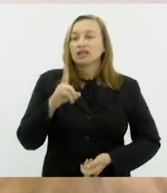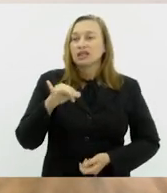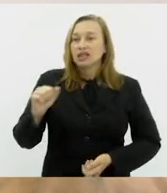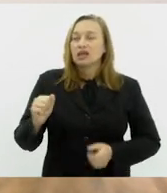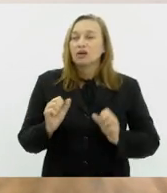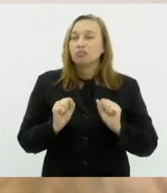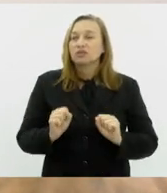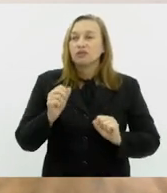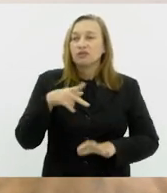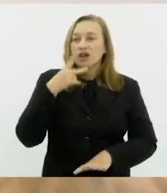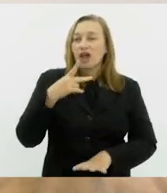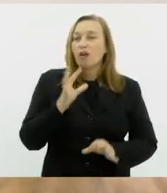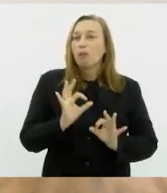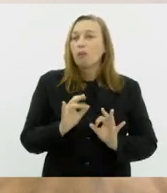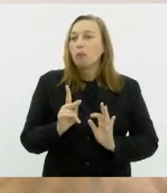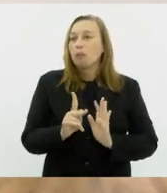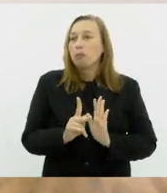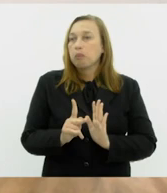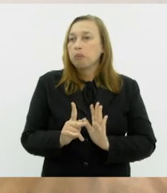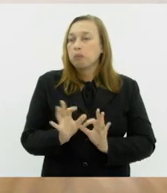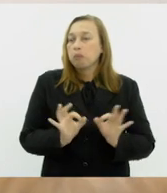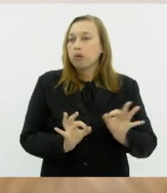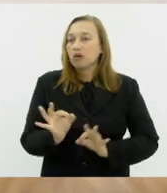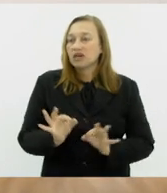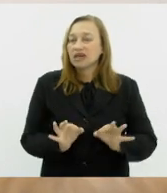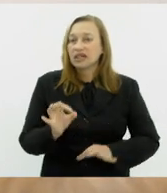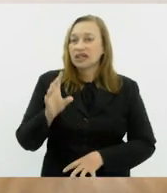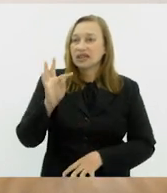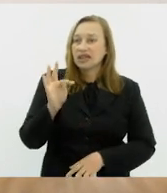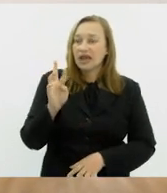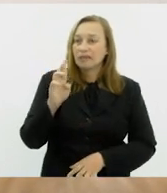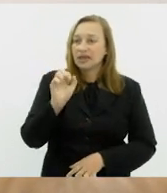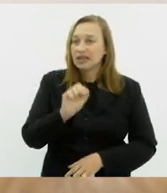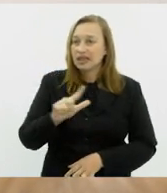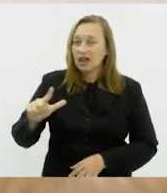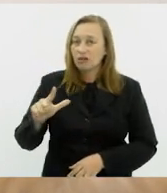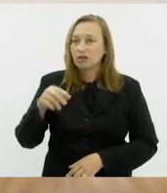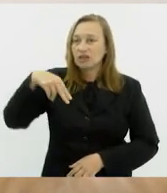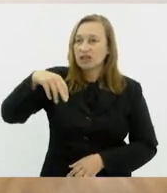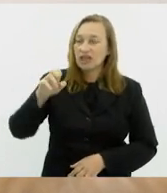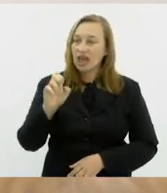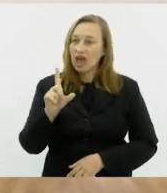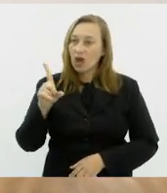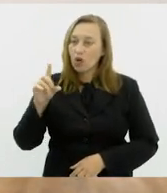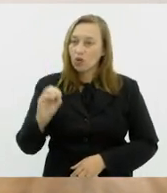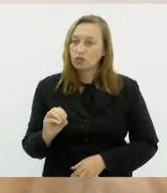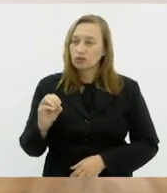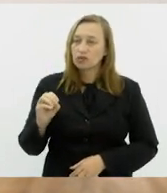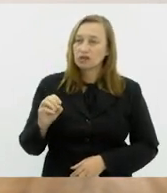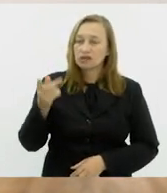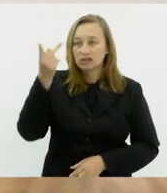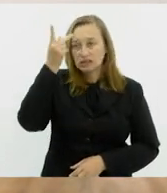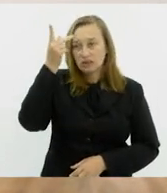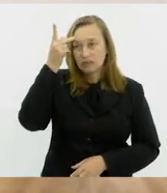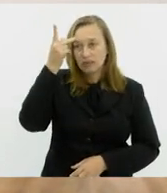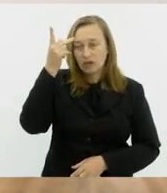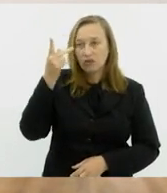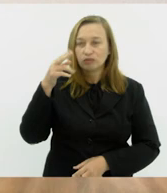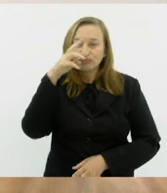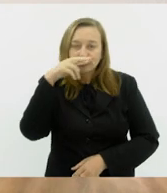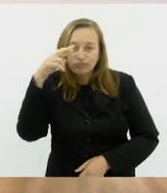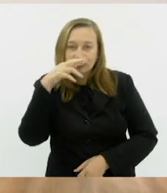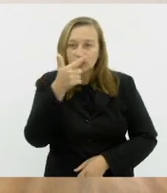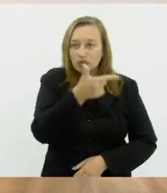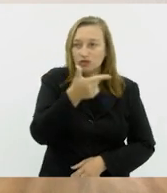podemos citar o projeto Terminal Nelson Paulo, iniciado em 2021, otimizou a sequência de aproximação das